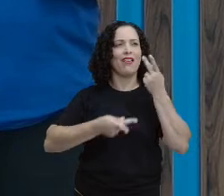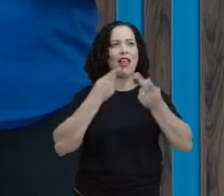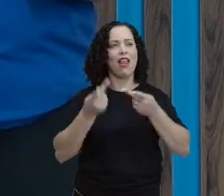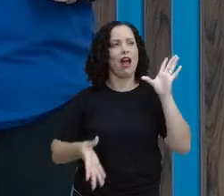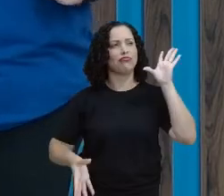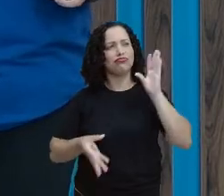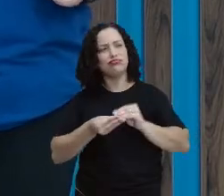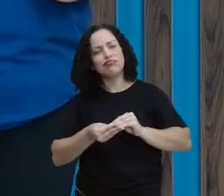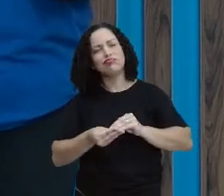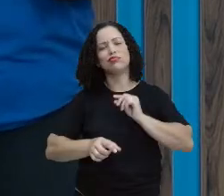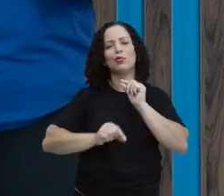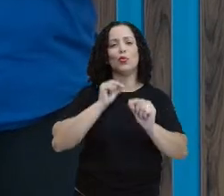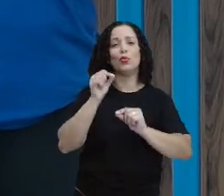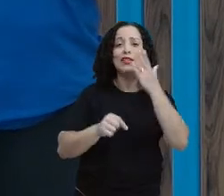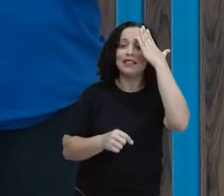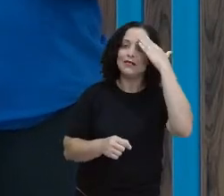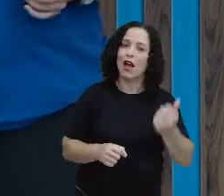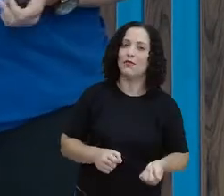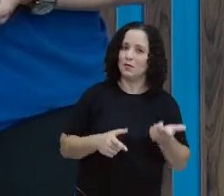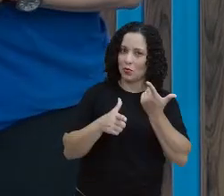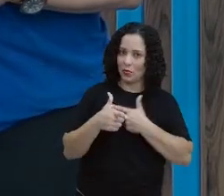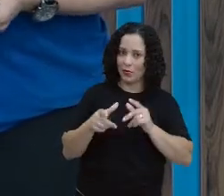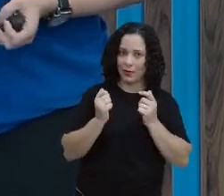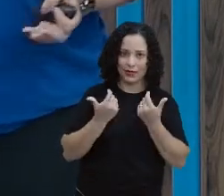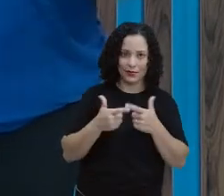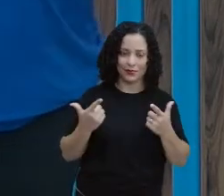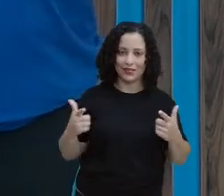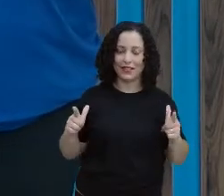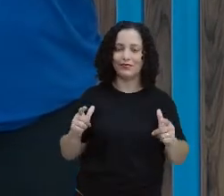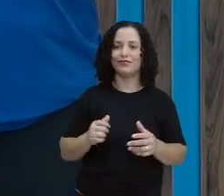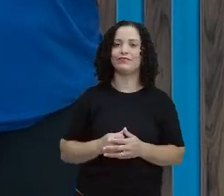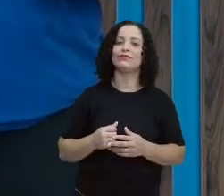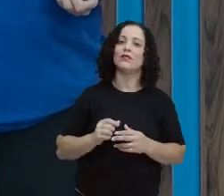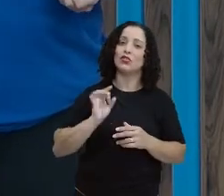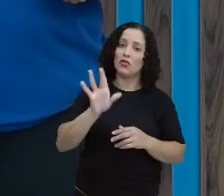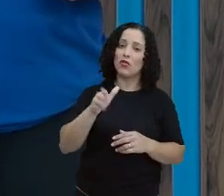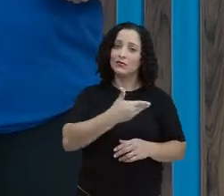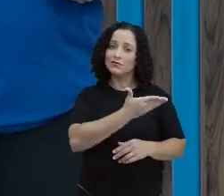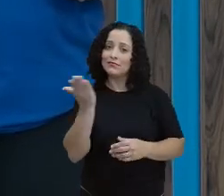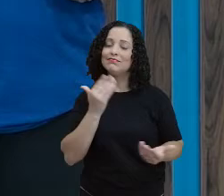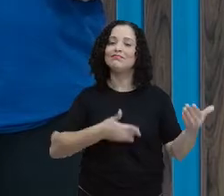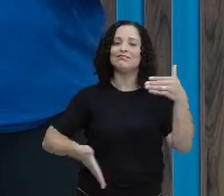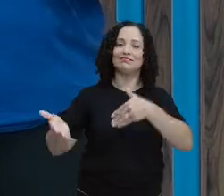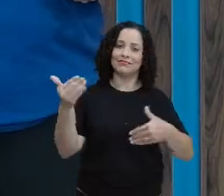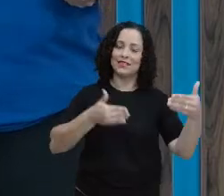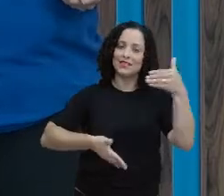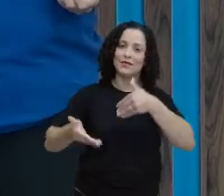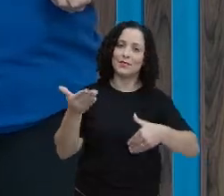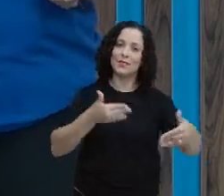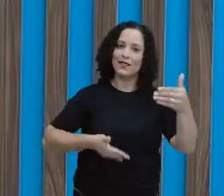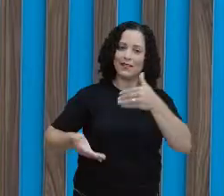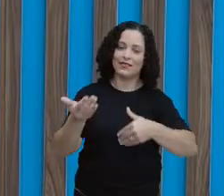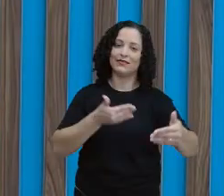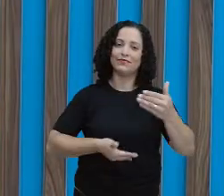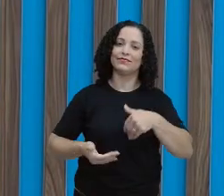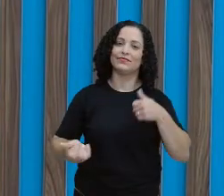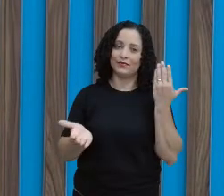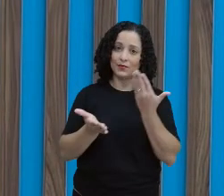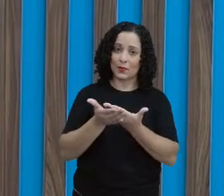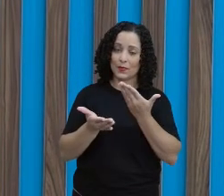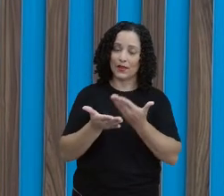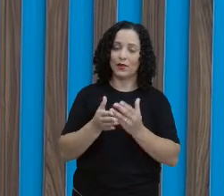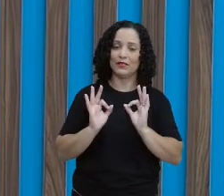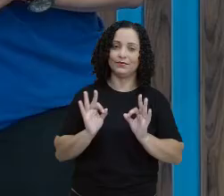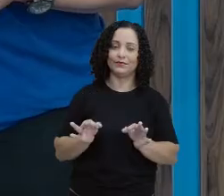superficialmente, né? Pode falar o que você sabe, não tem problema nenhum. A gente quer que vocês interajam aqui com a gente, que vocês contribuam também com a nossa aula,